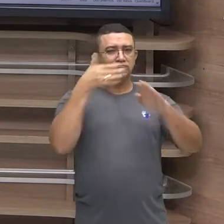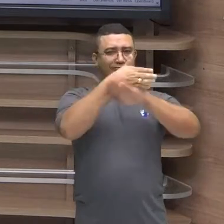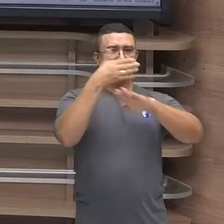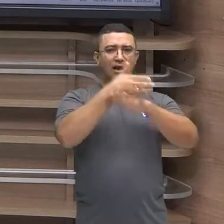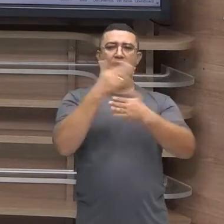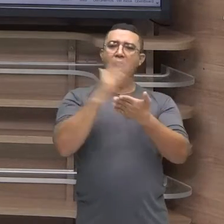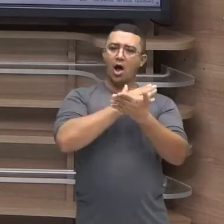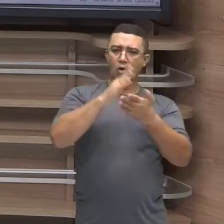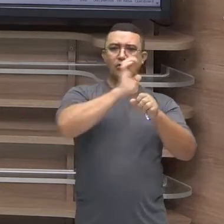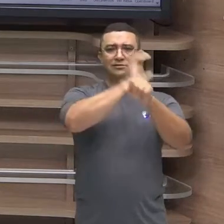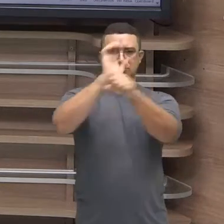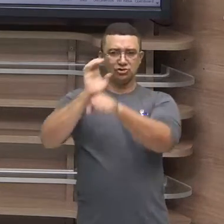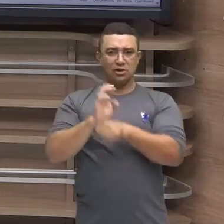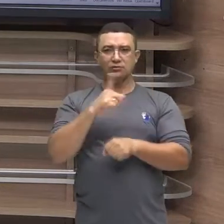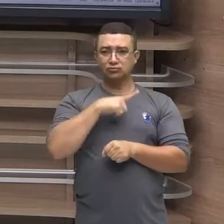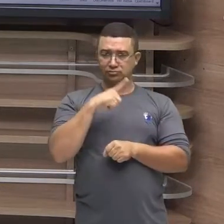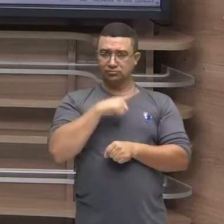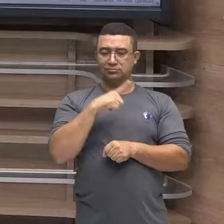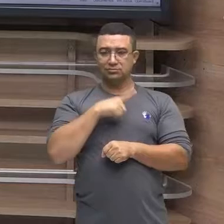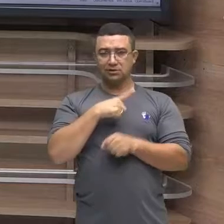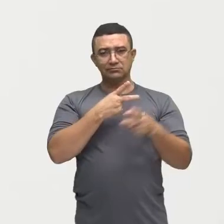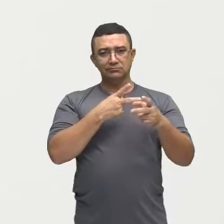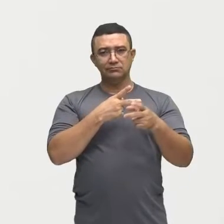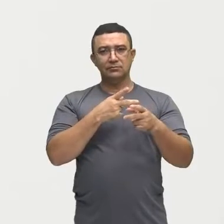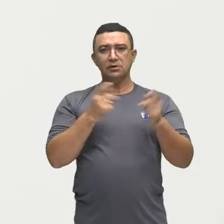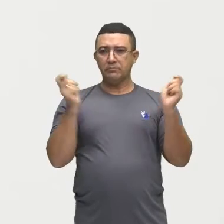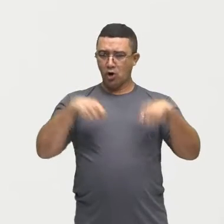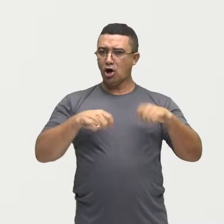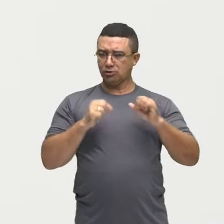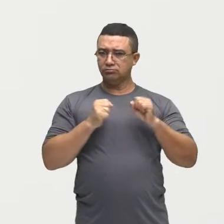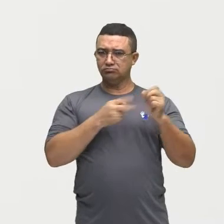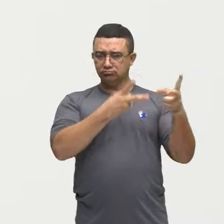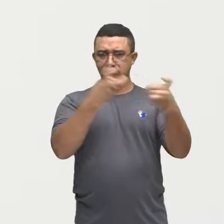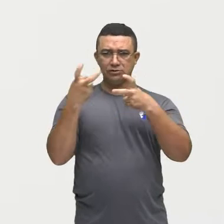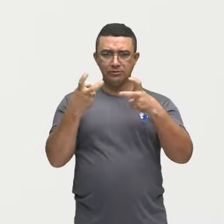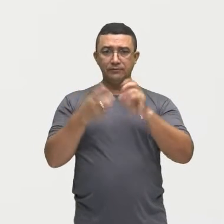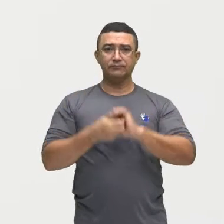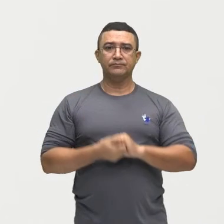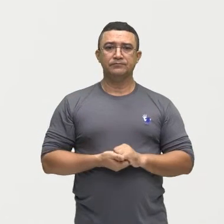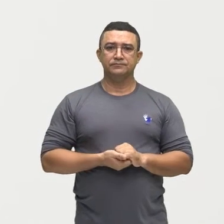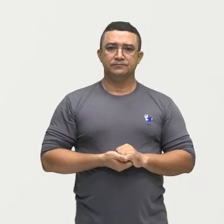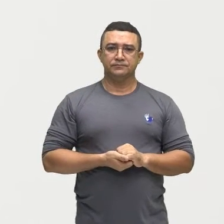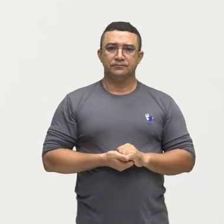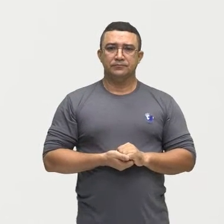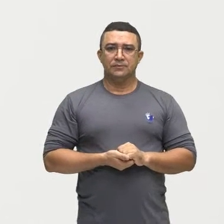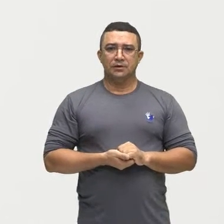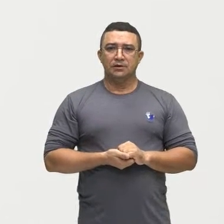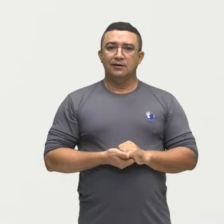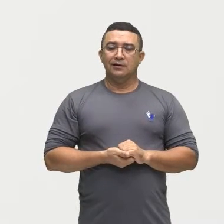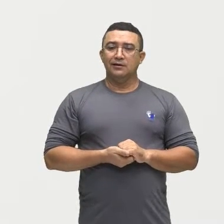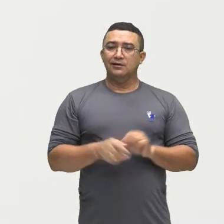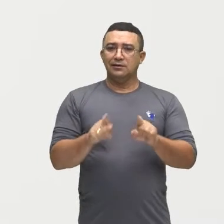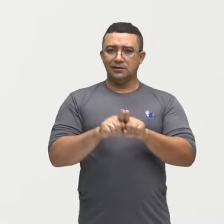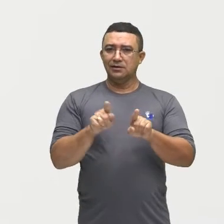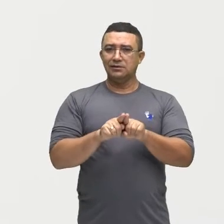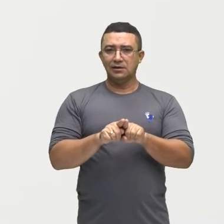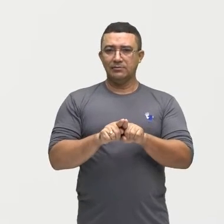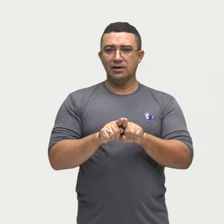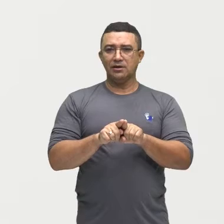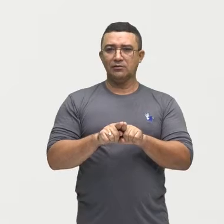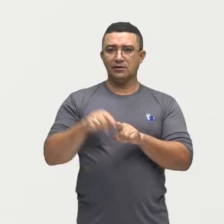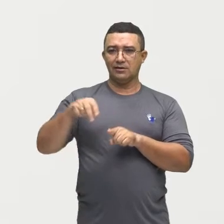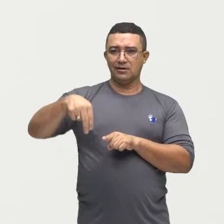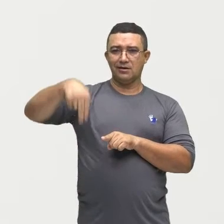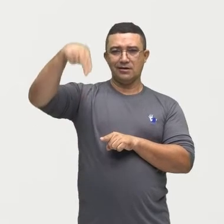em alguns estados, como a gente vai observar. E aí nós temos a região que apresenta vários problemas também de